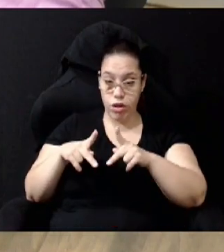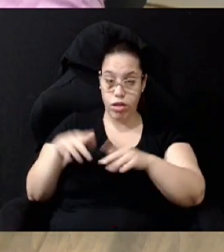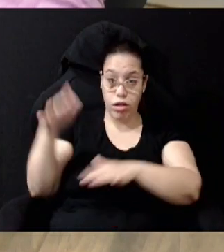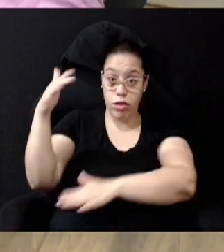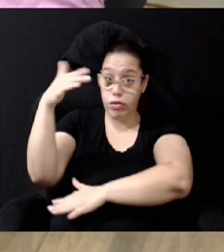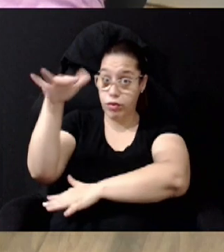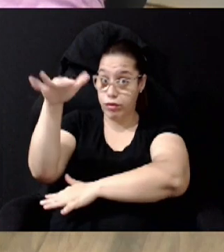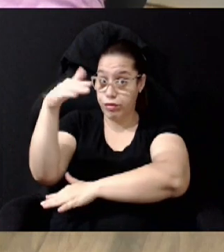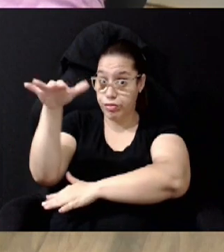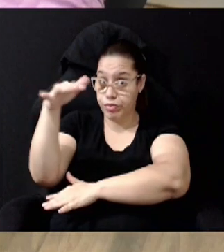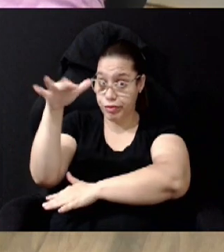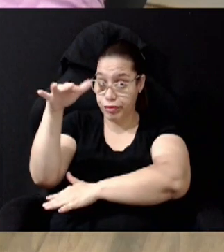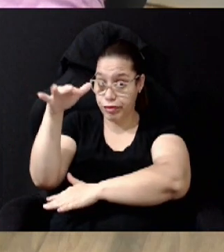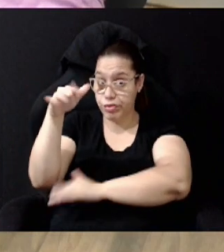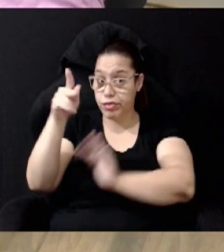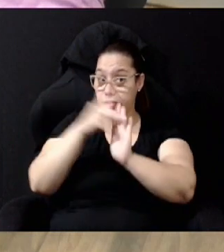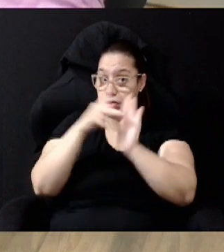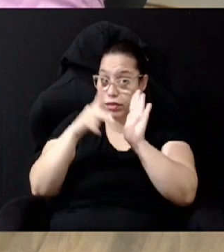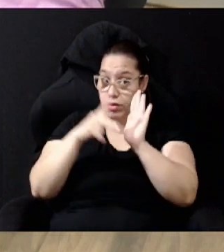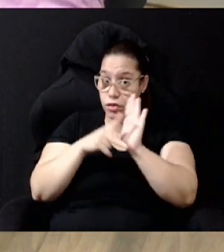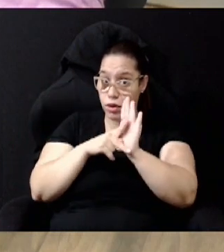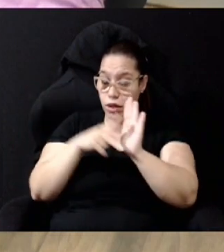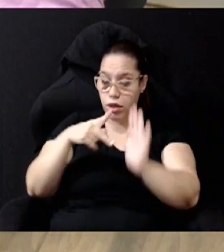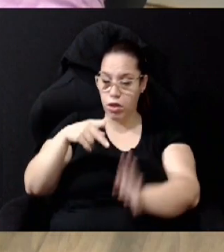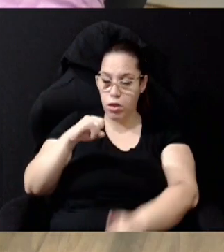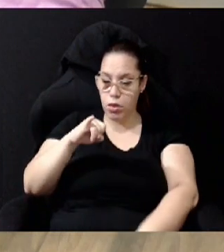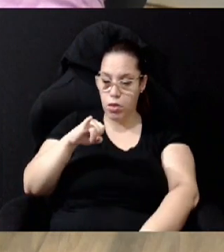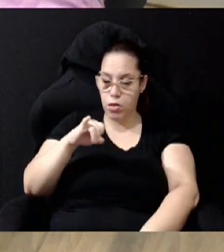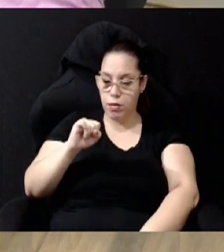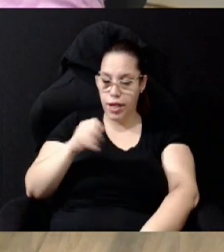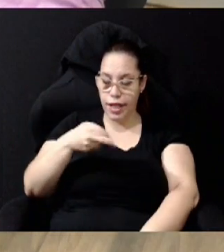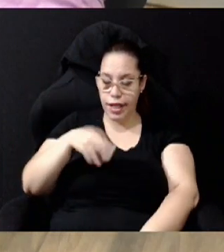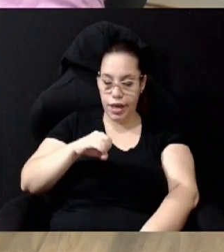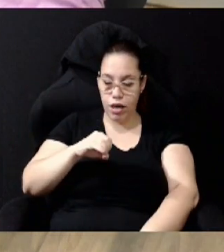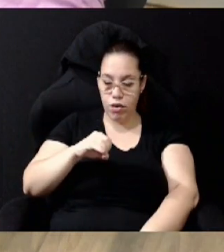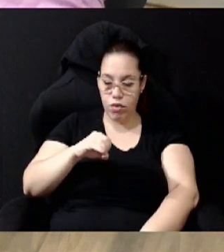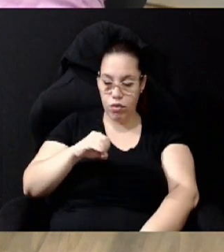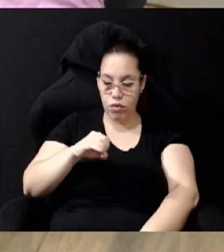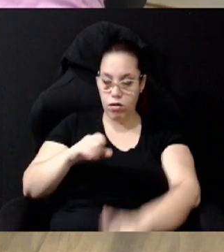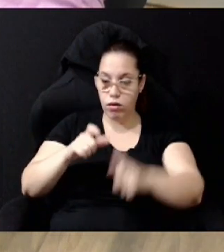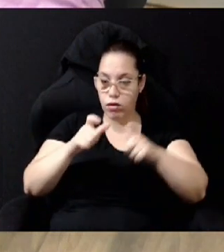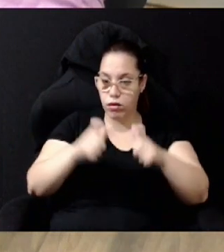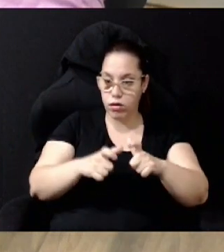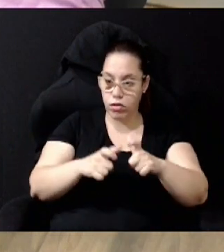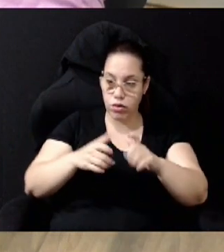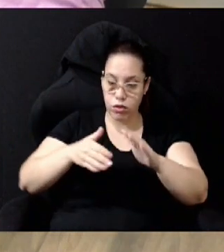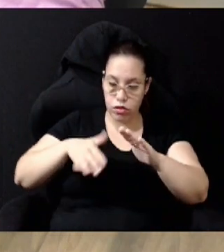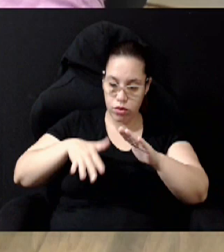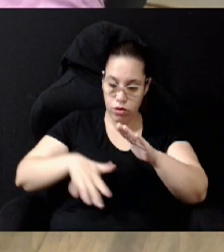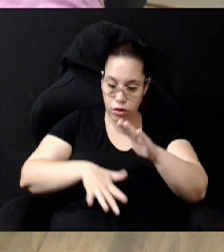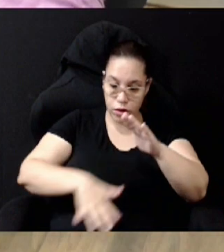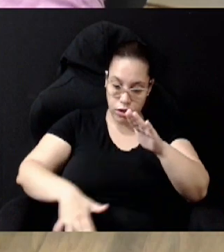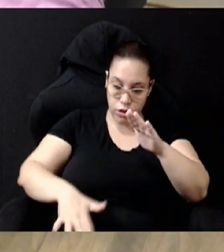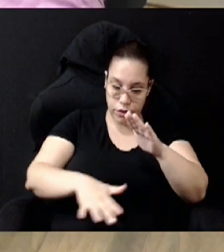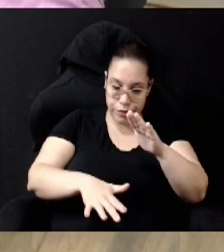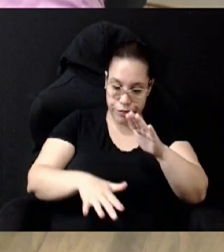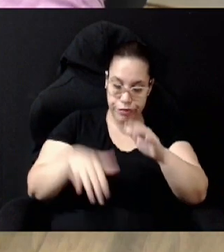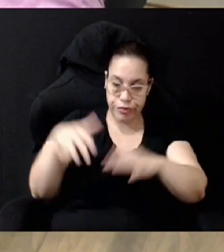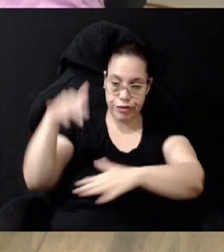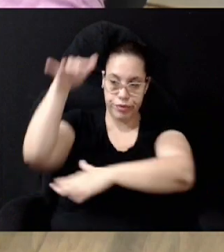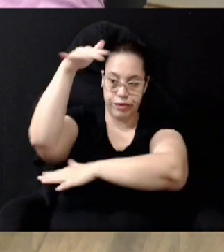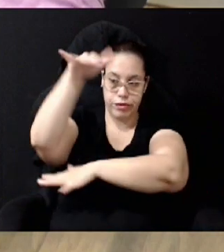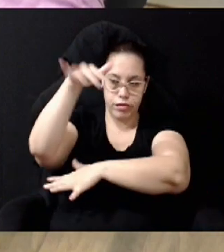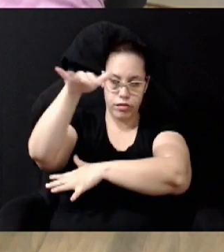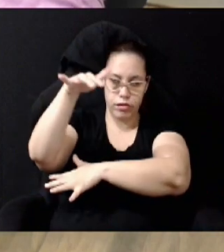está projetado um piscinão. A outra, mais abaixo ali, que seria uma praça no